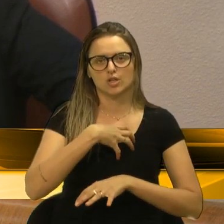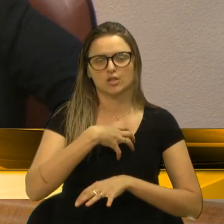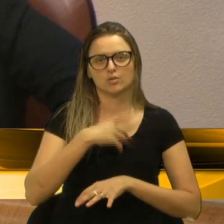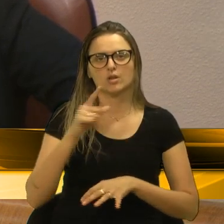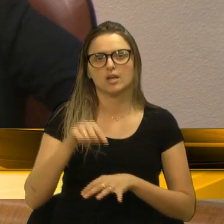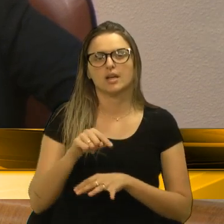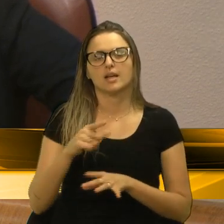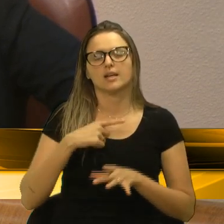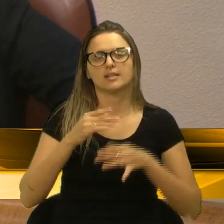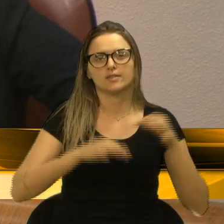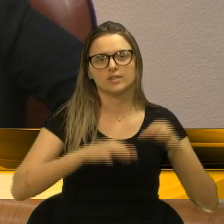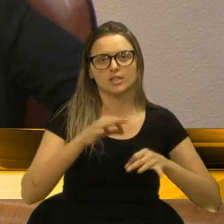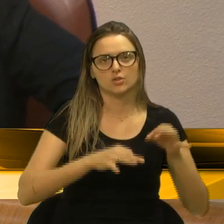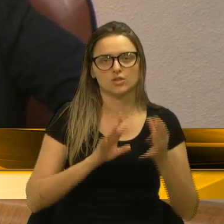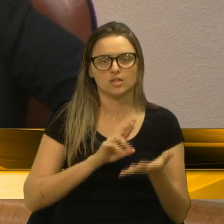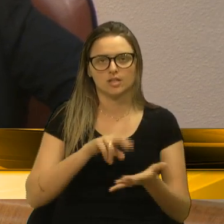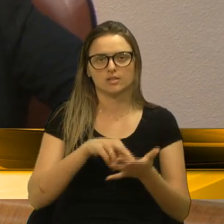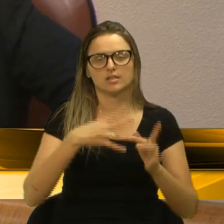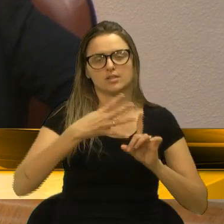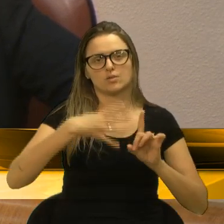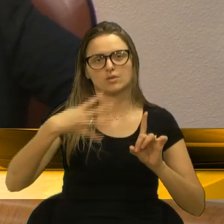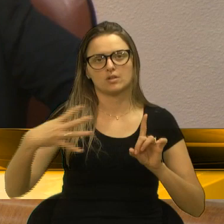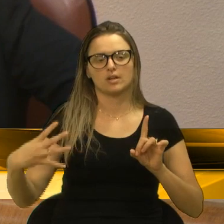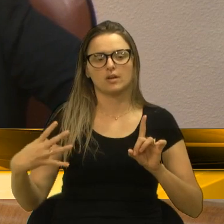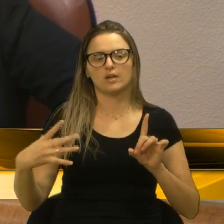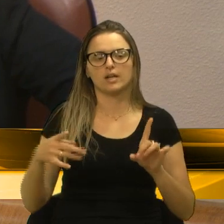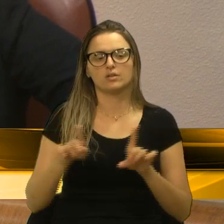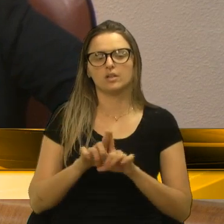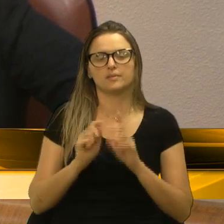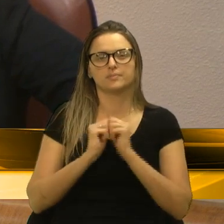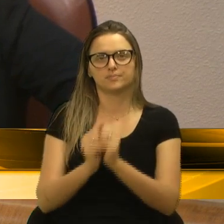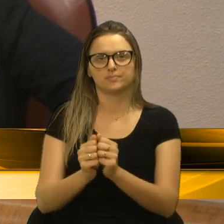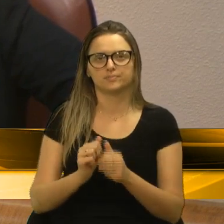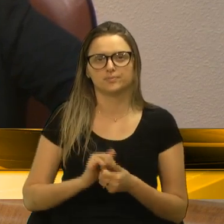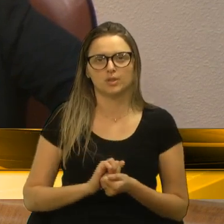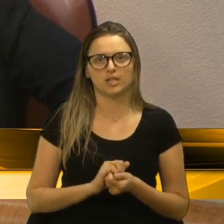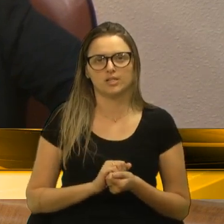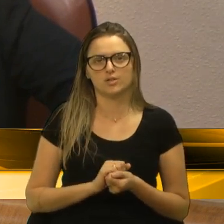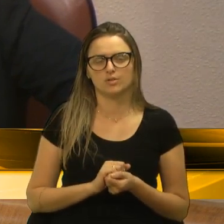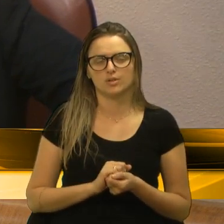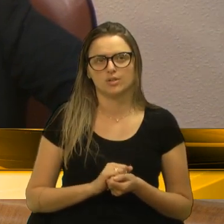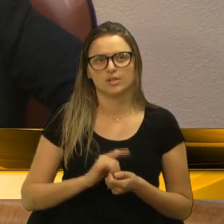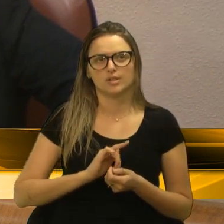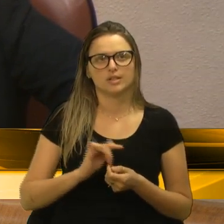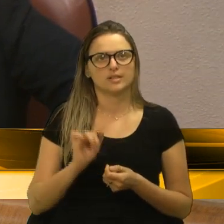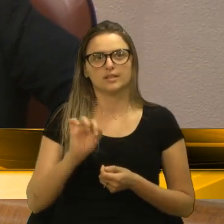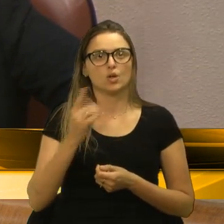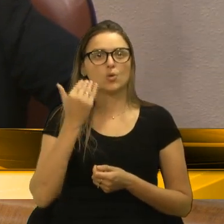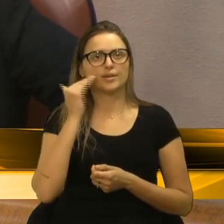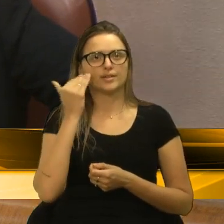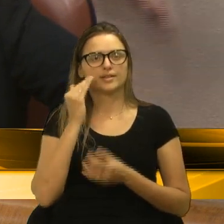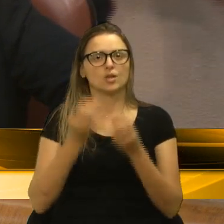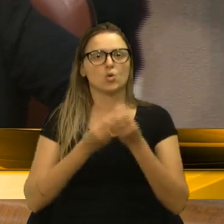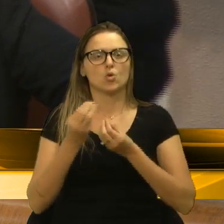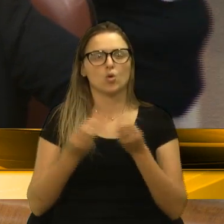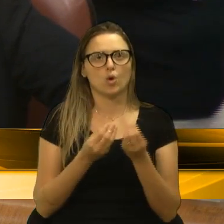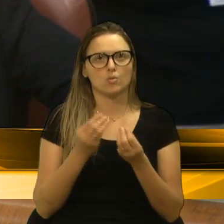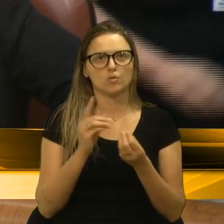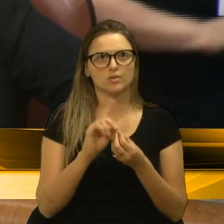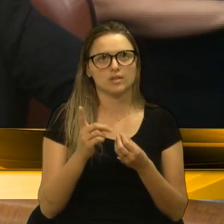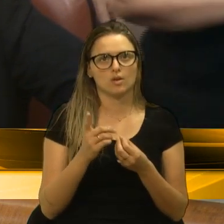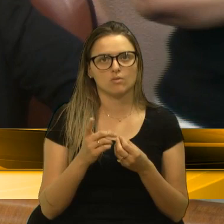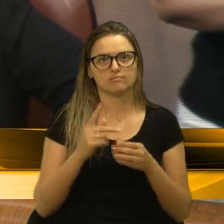na Justiça a realização da parada livre, que garantiu o direito pleiteado. Afirmou não entender isso como infração